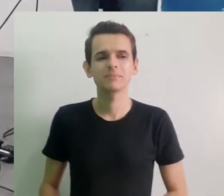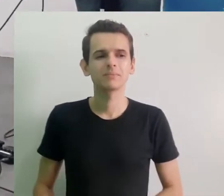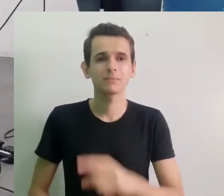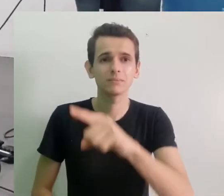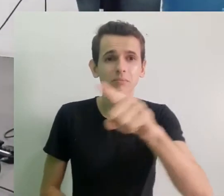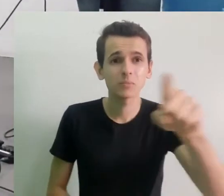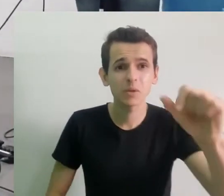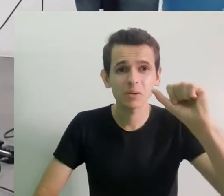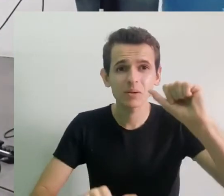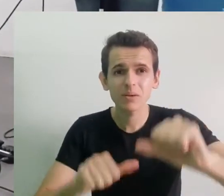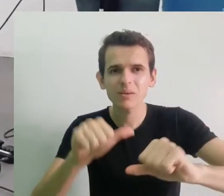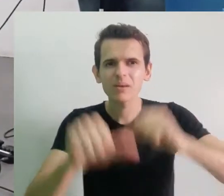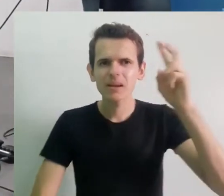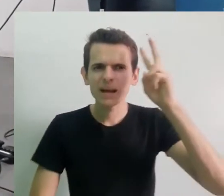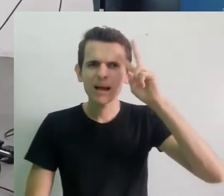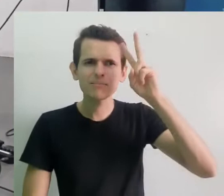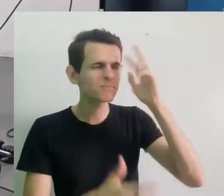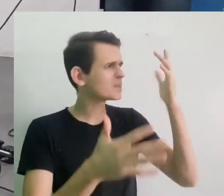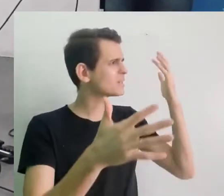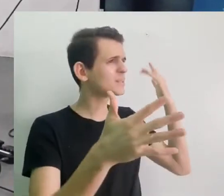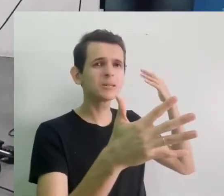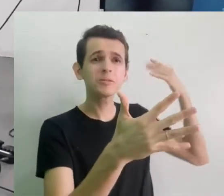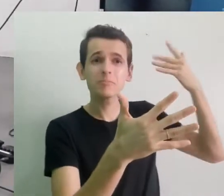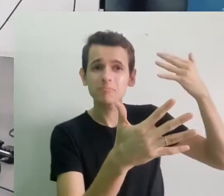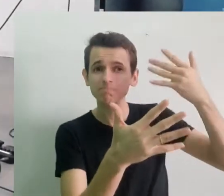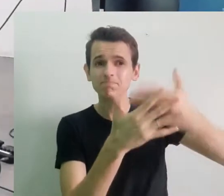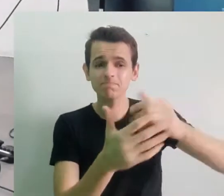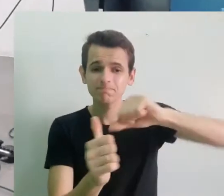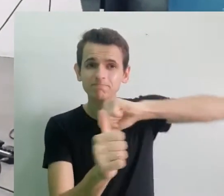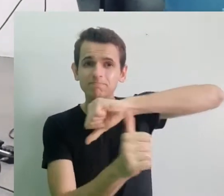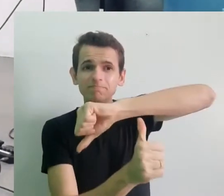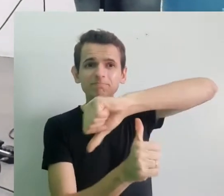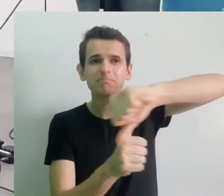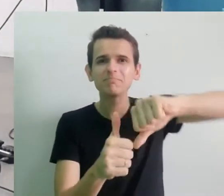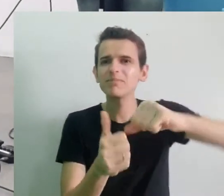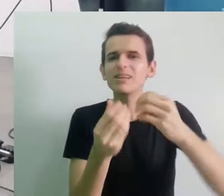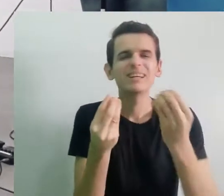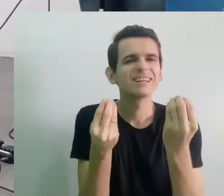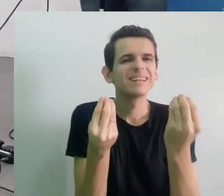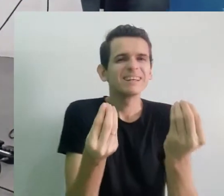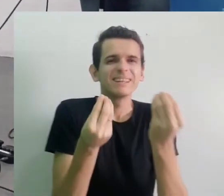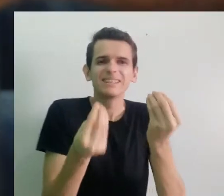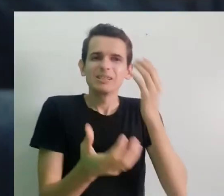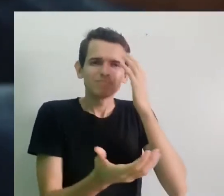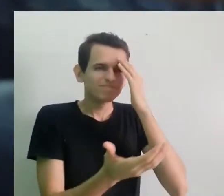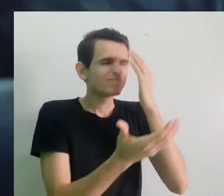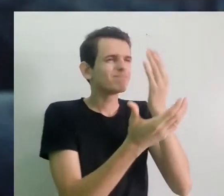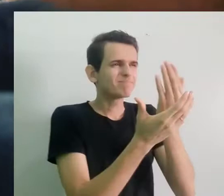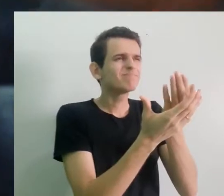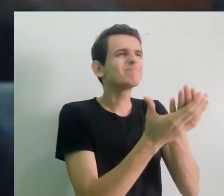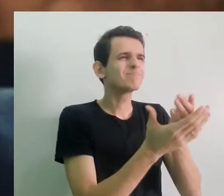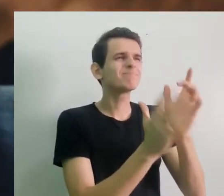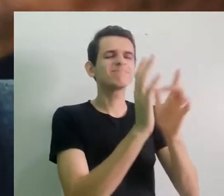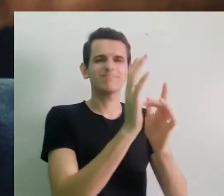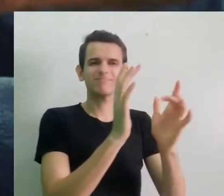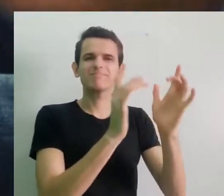Você mudou a minha história e fez o que ninguém podia